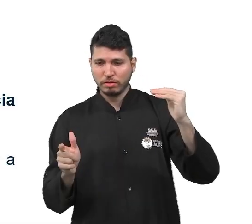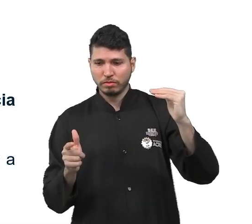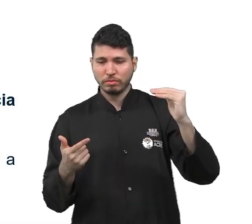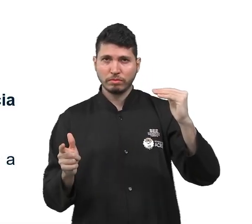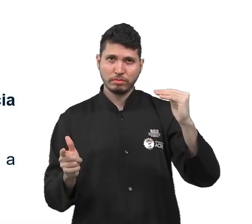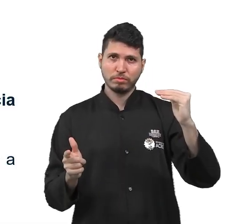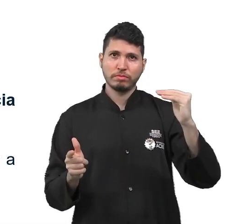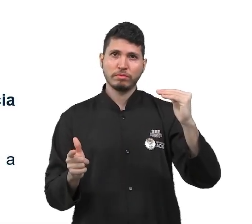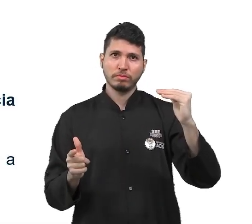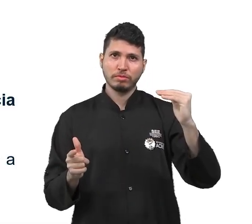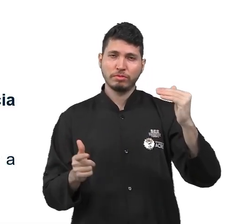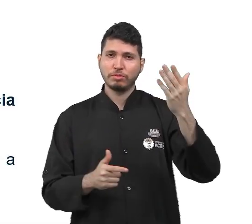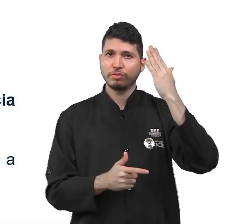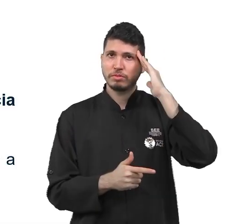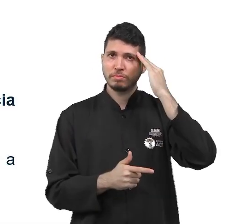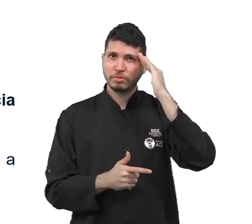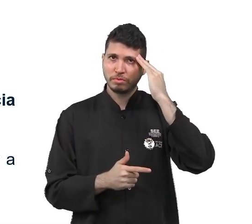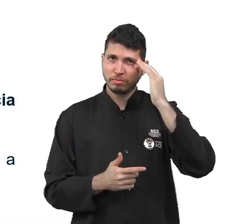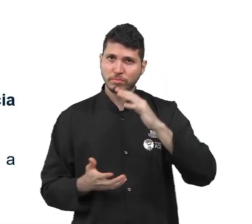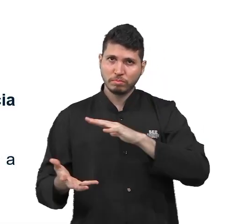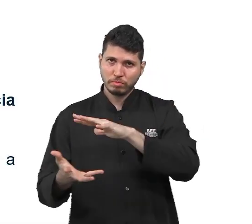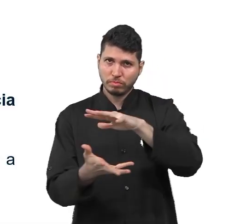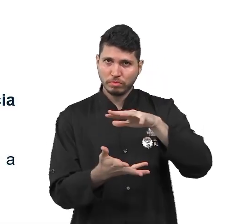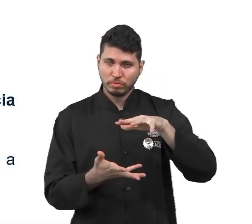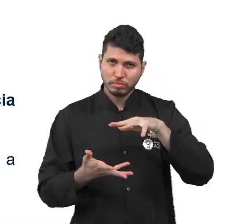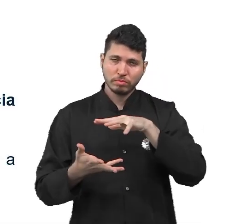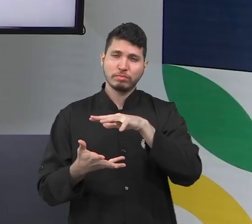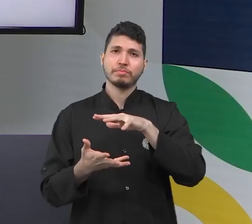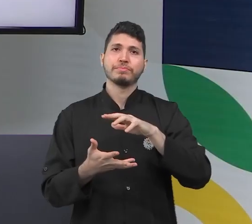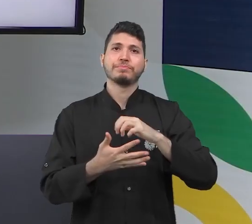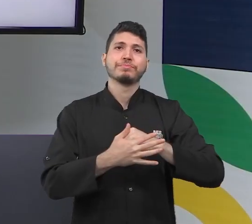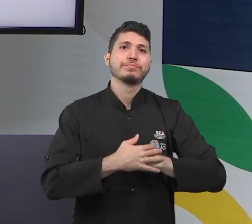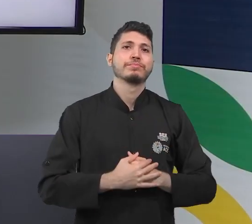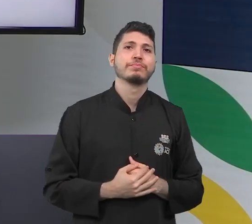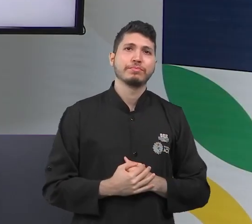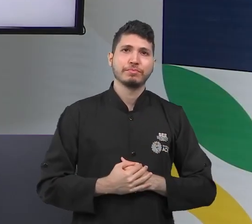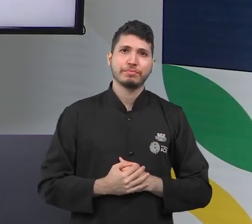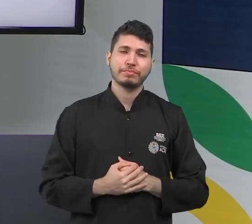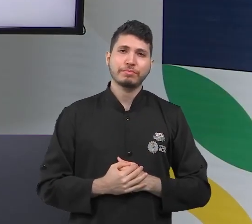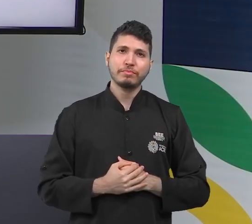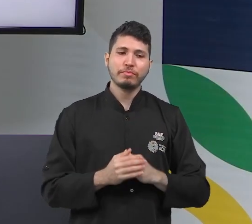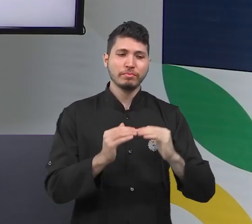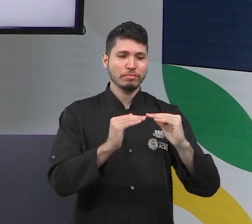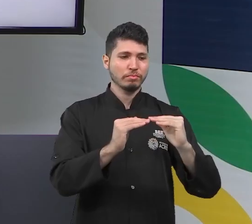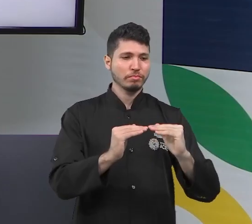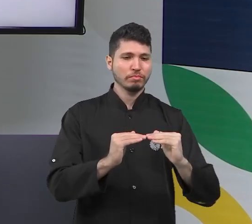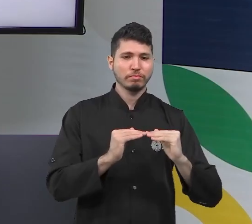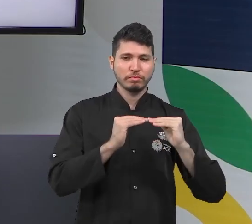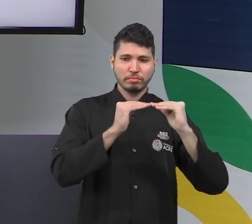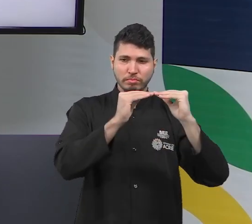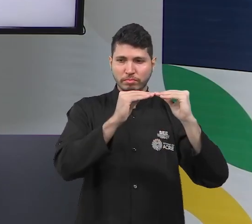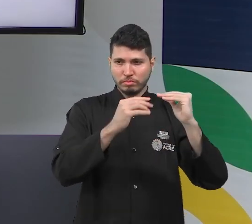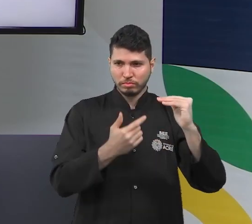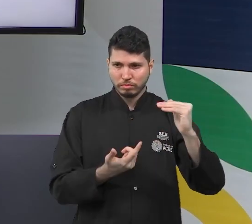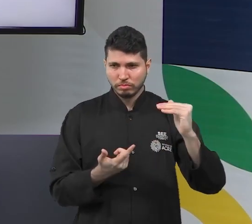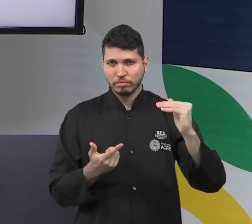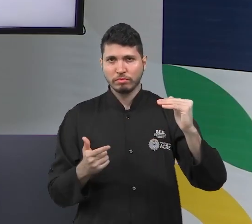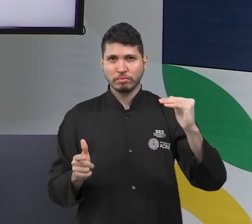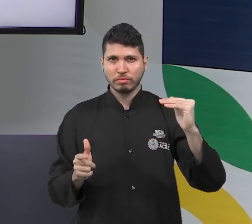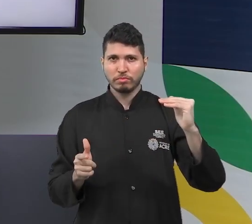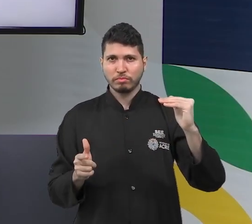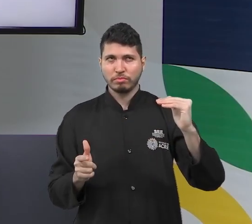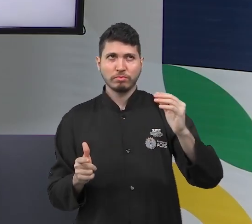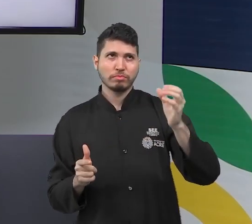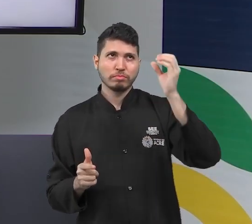formas de compreensão da realidade, ou seja, como superior a outras formas de